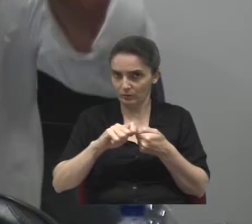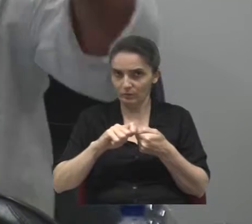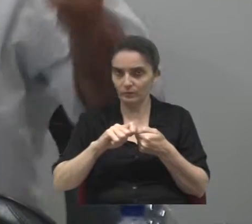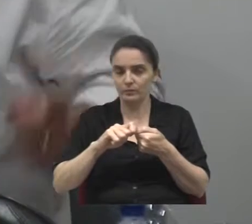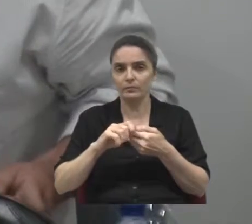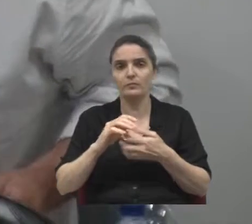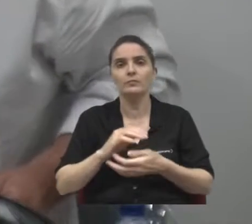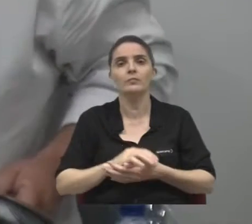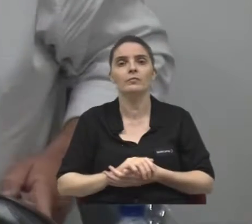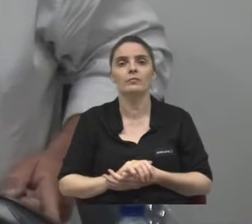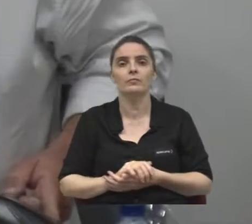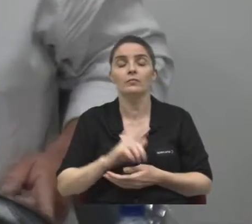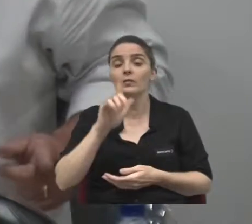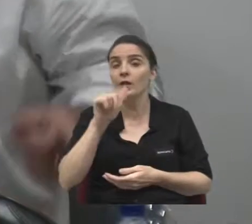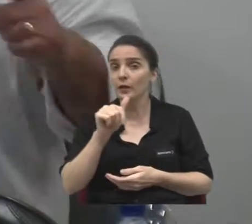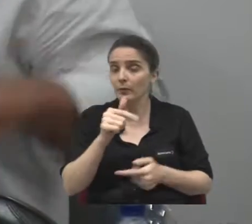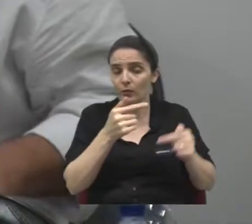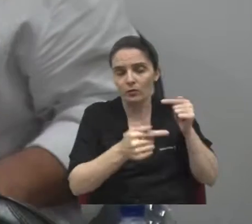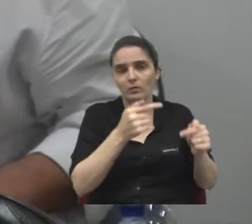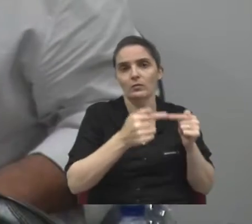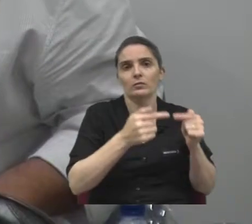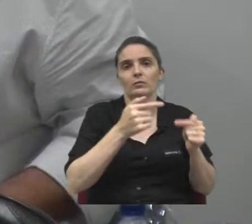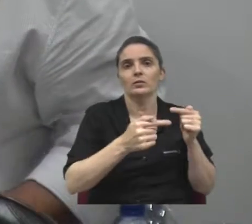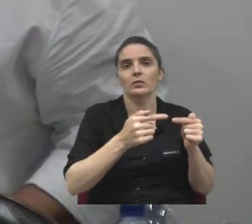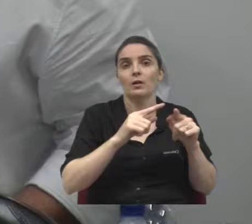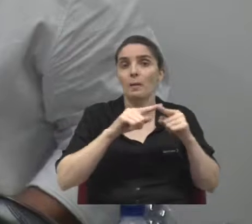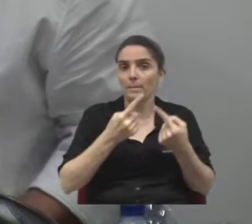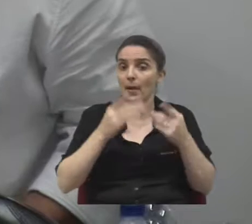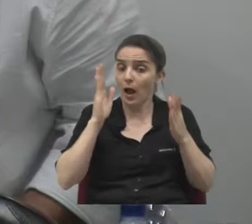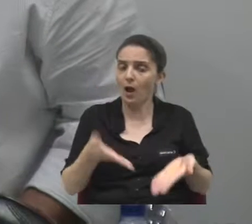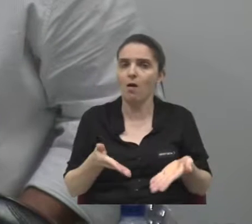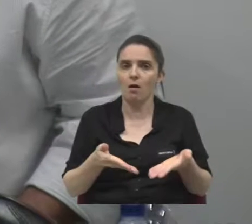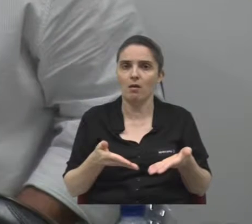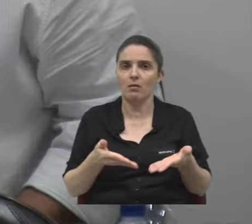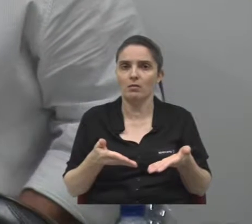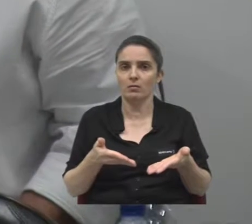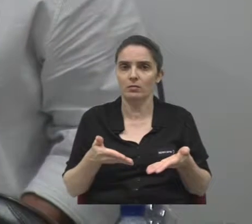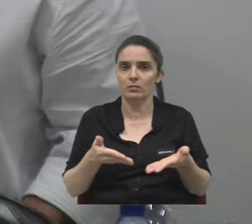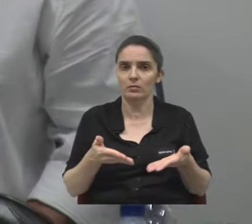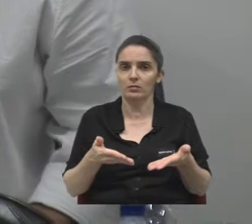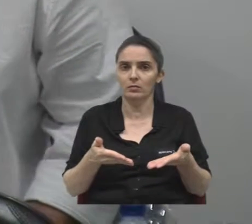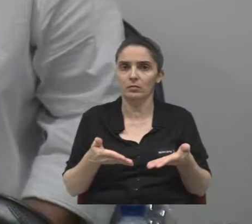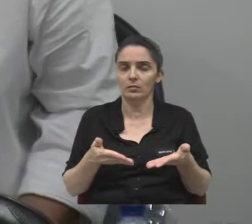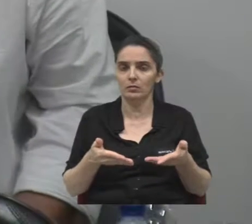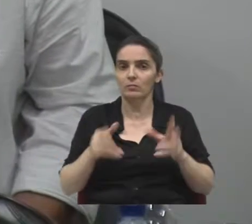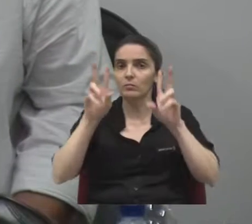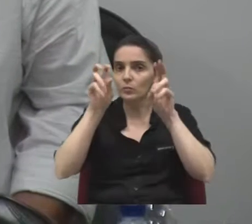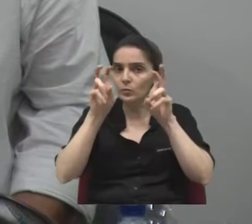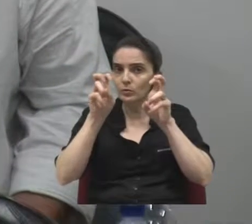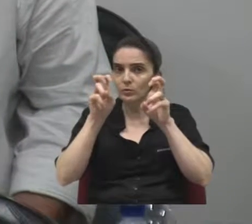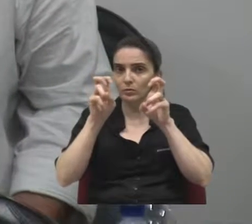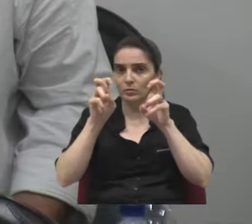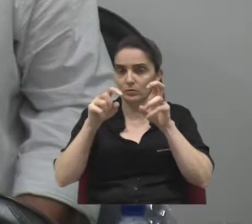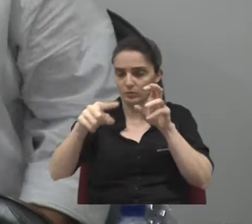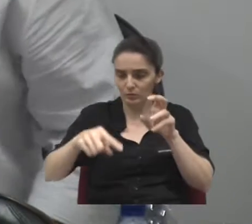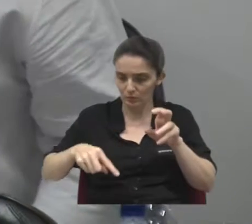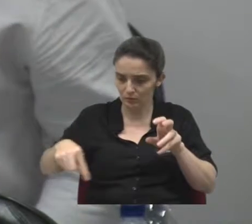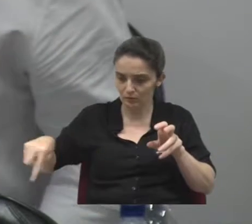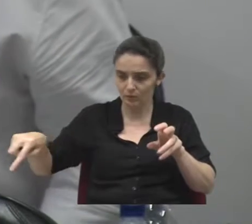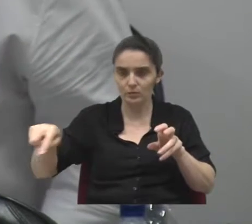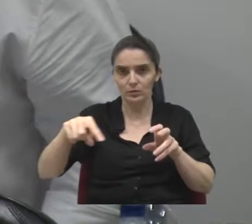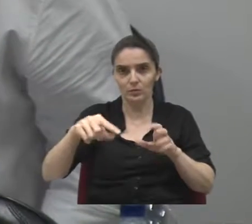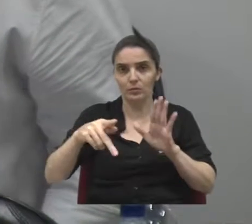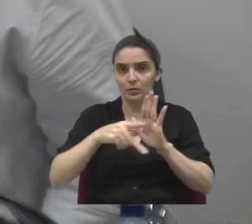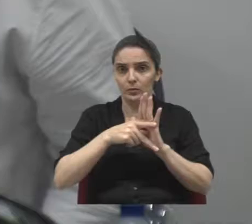vamos discutir isso. Mas, nesse momento, a discussão é que a grande parte fica para o município e a